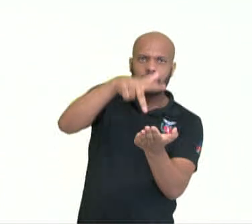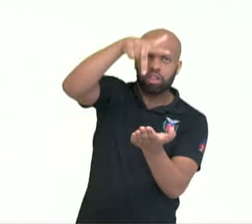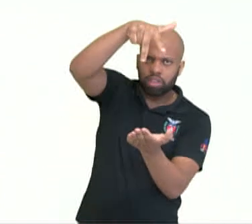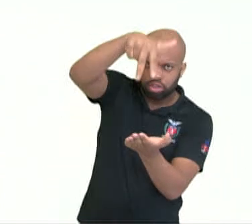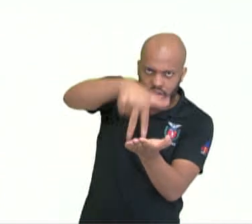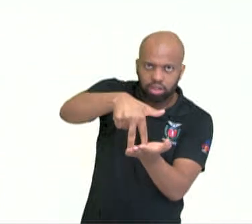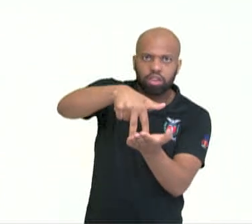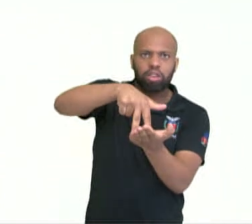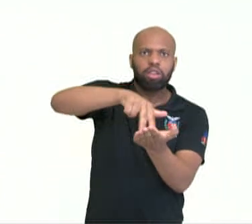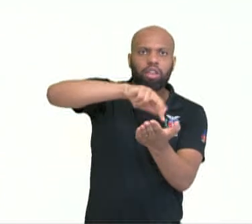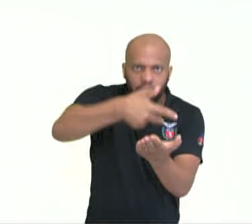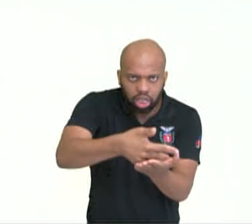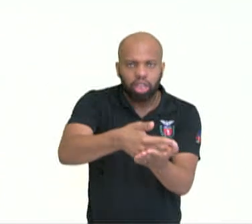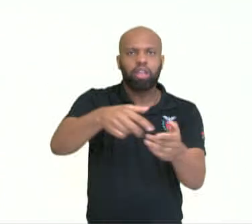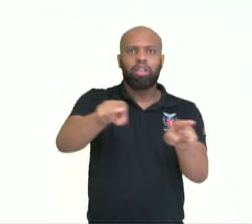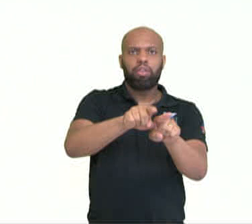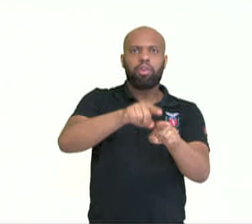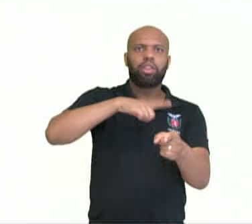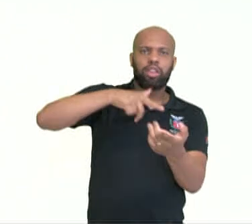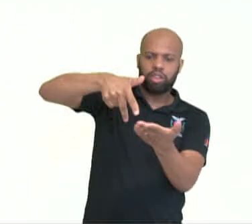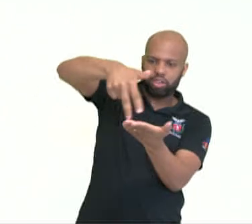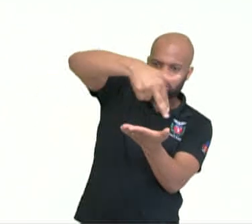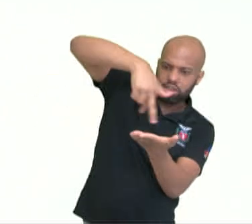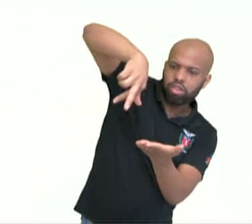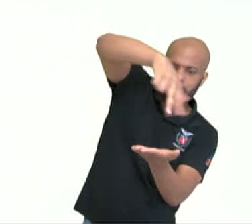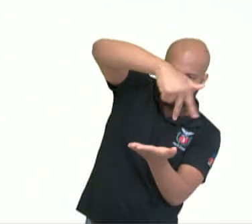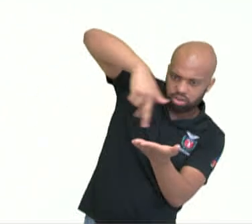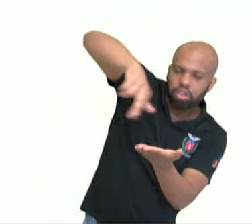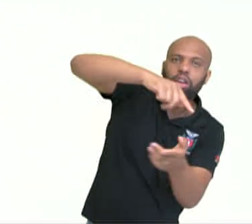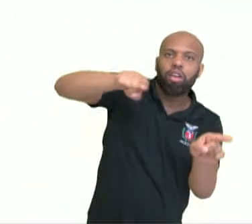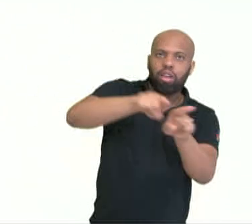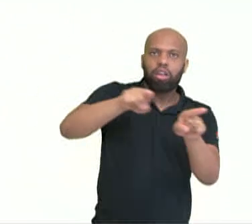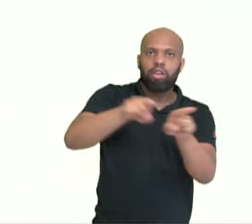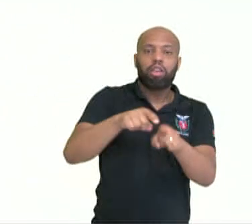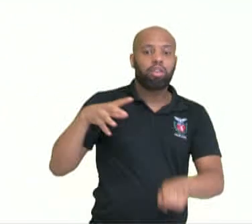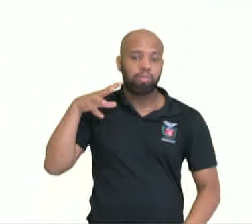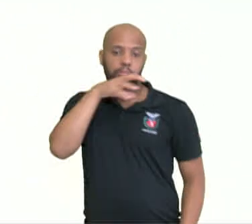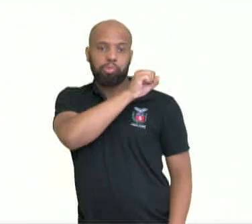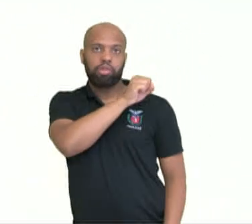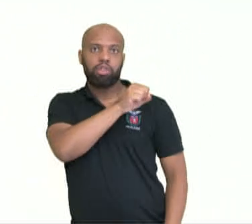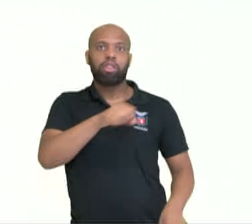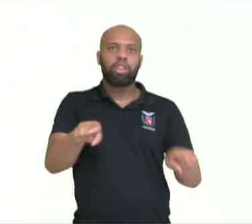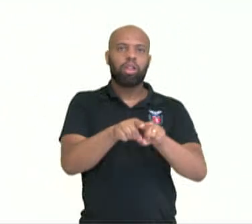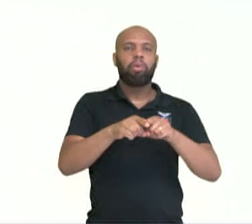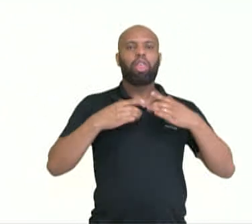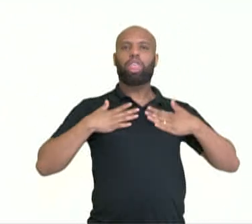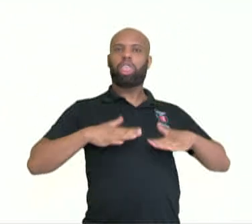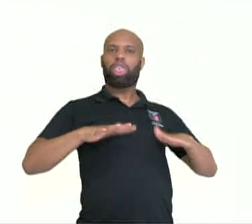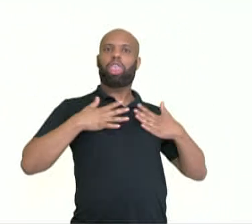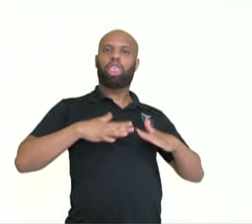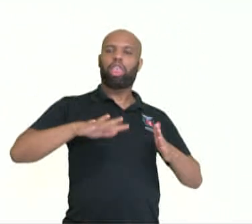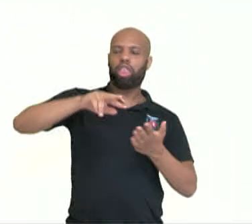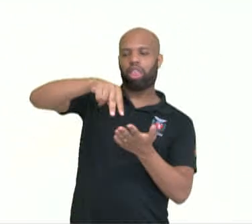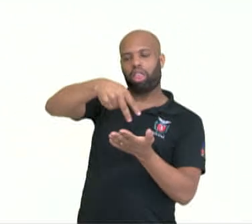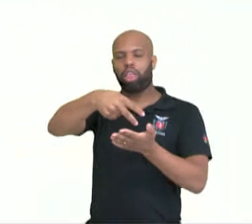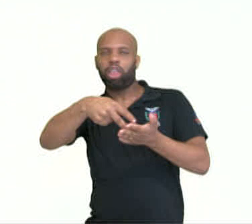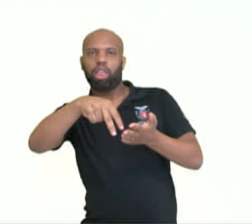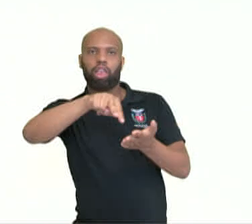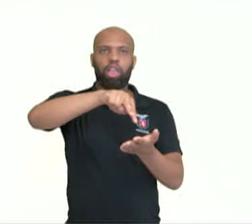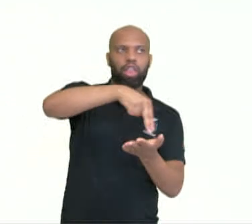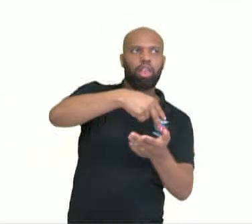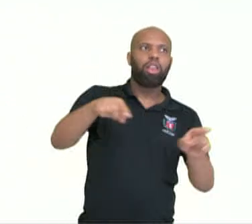Salto, queda, fluxo, eixo, giro, movimentos articulares, aceleração, desaceleração, ponto de apoio,